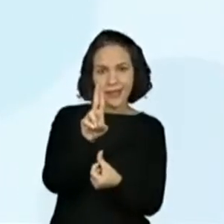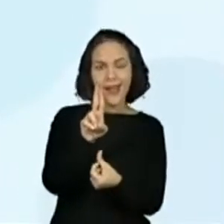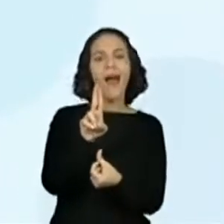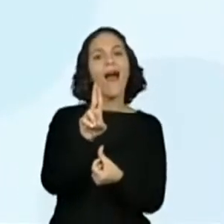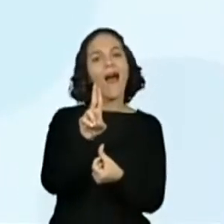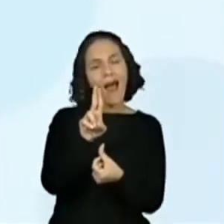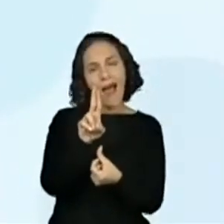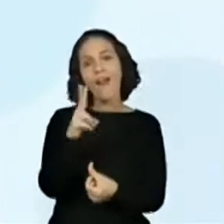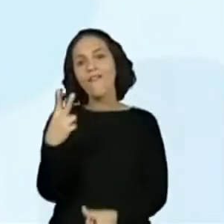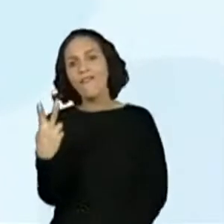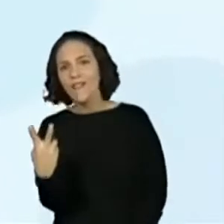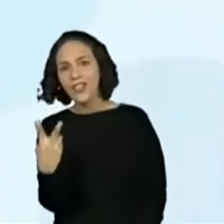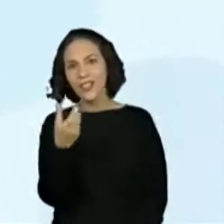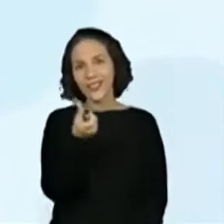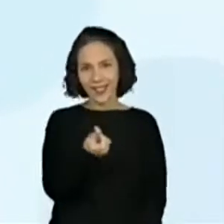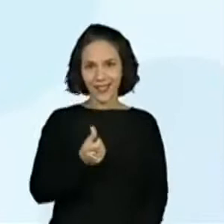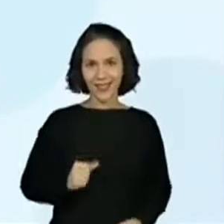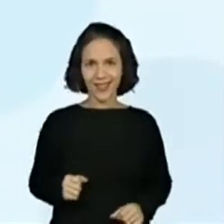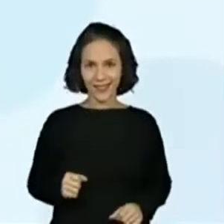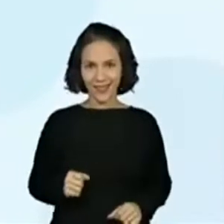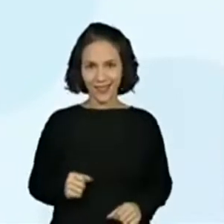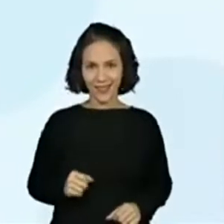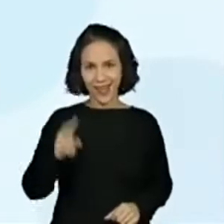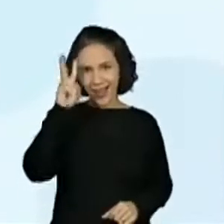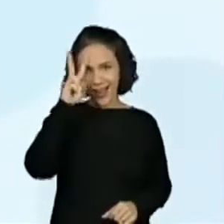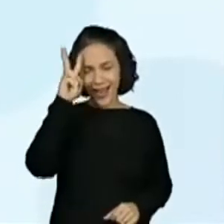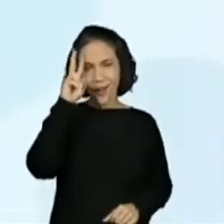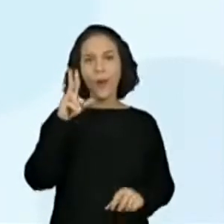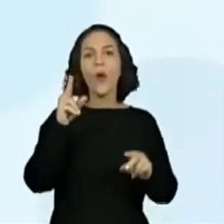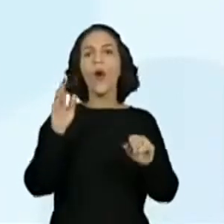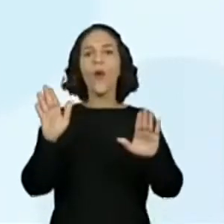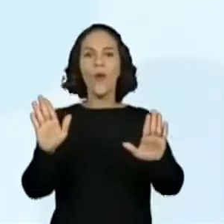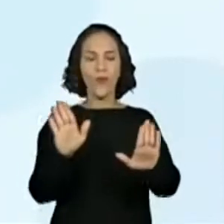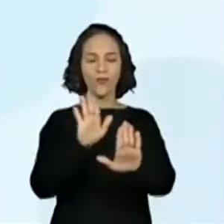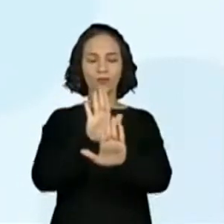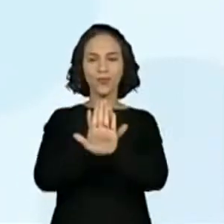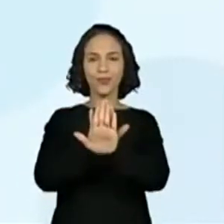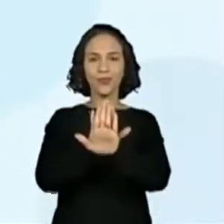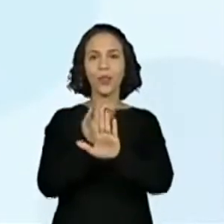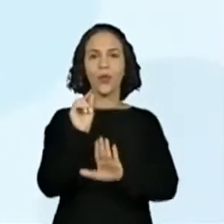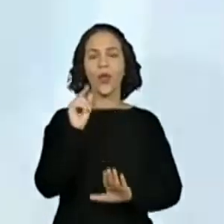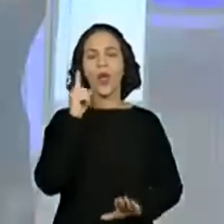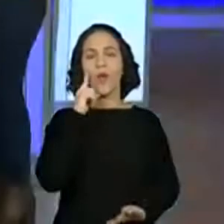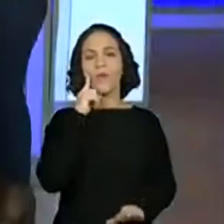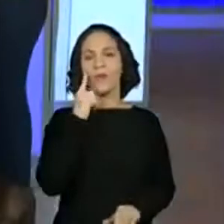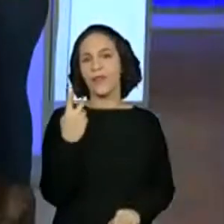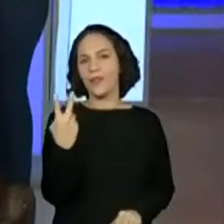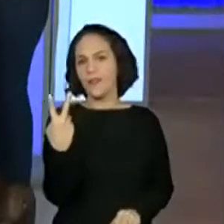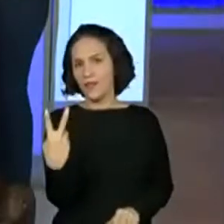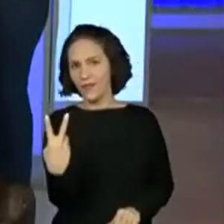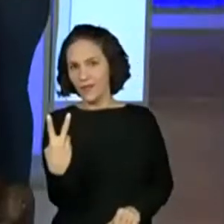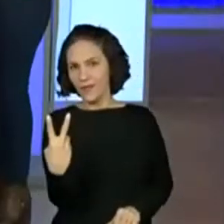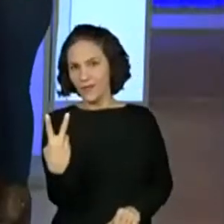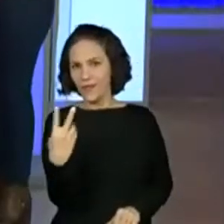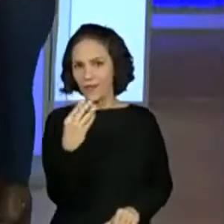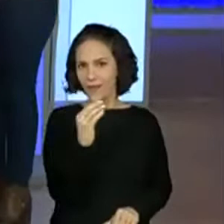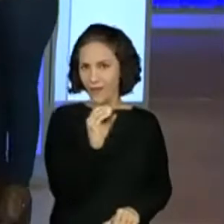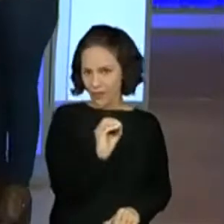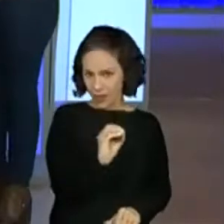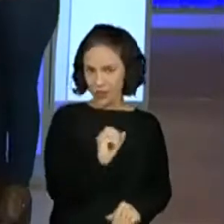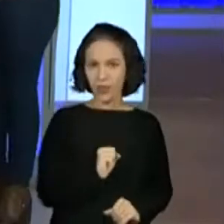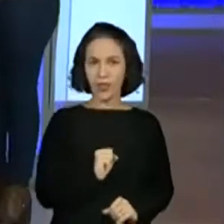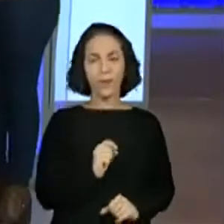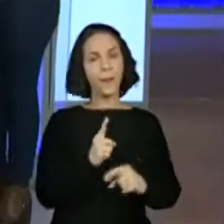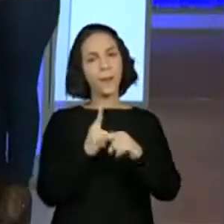Vocês lembram lá na fichinha? Seria a fichinha do 20, ou duas dezenas, mais